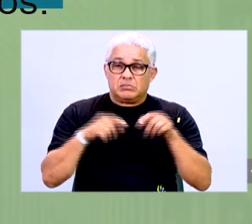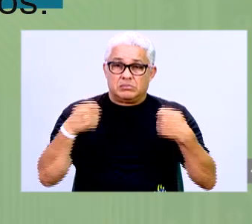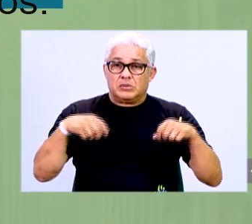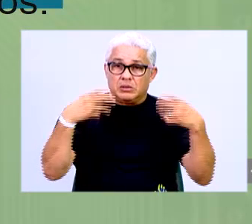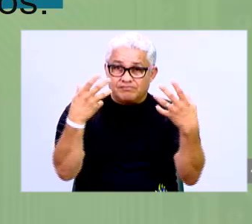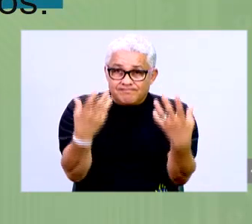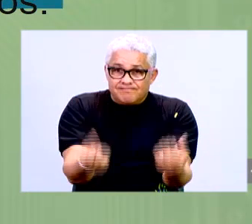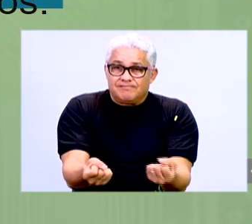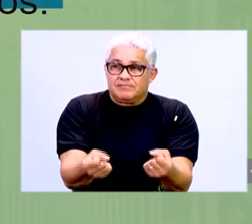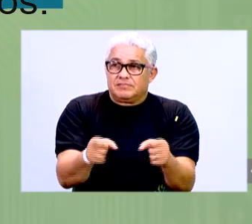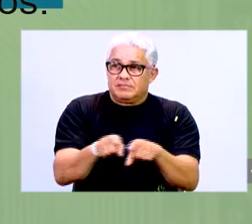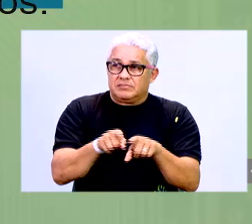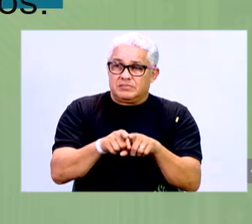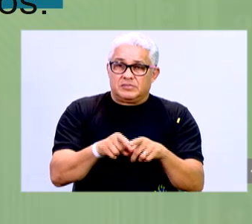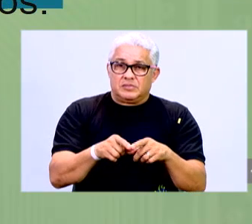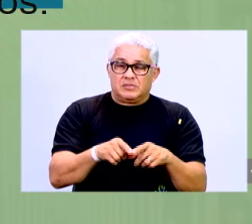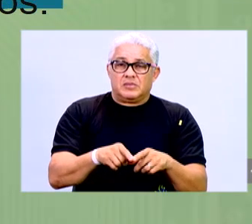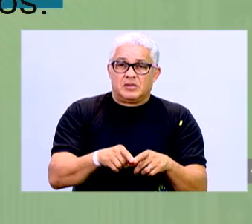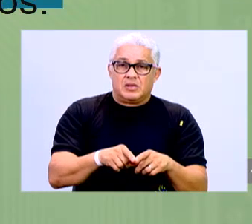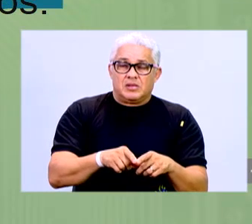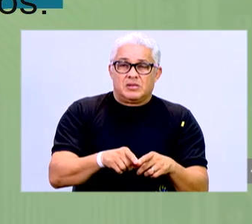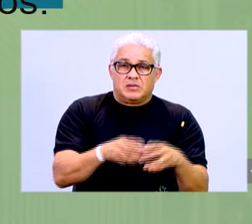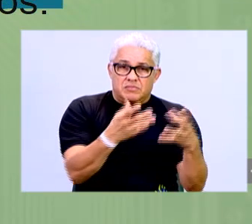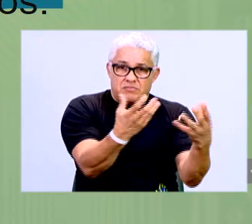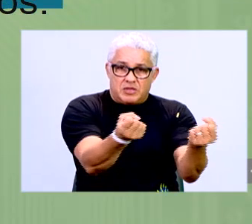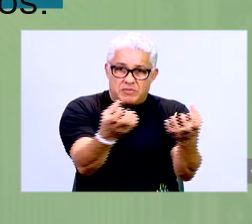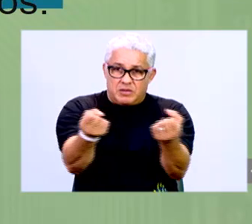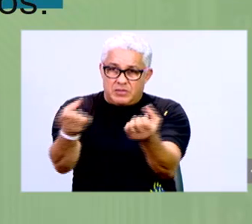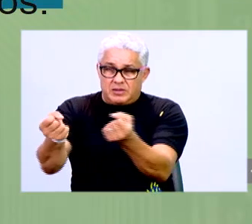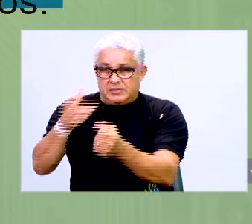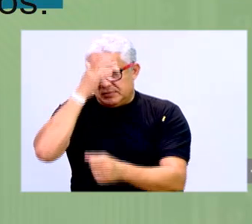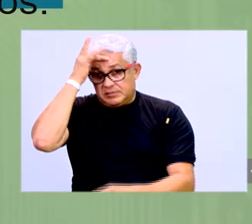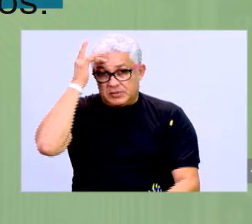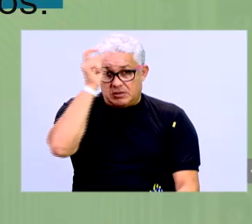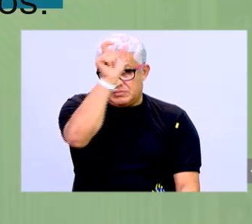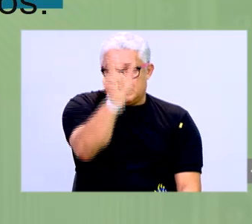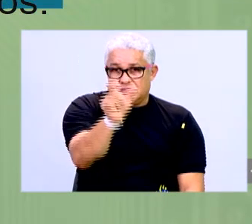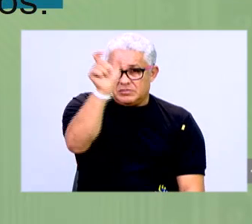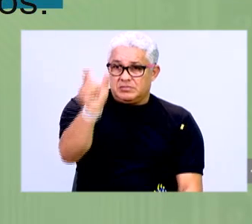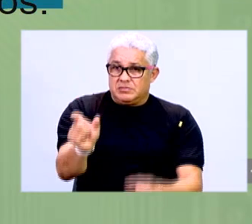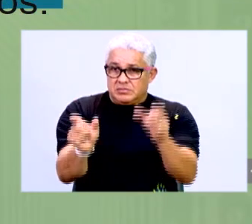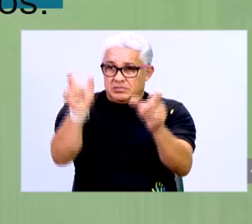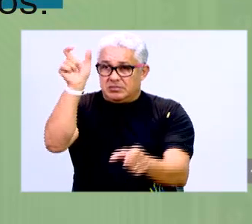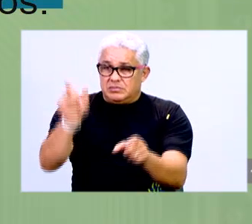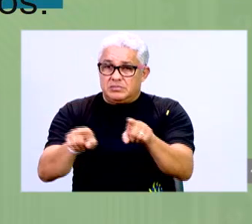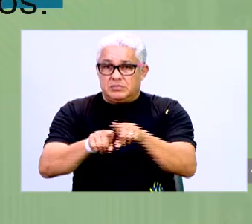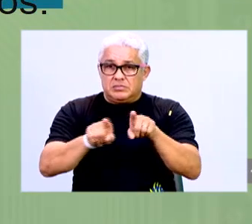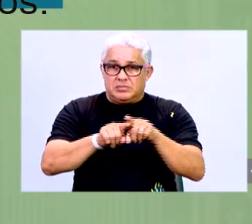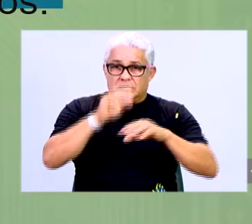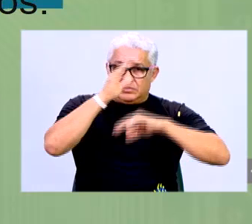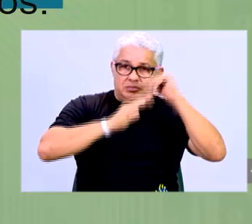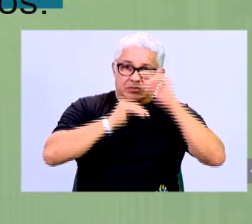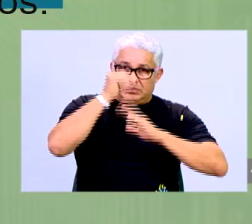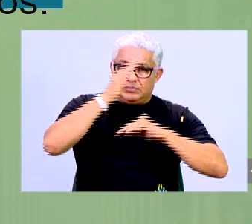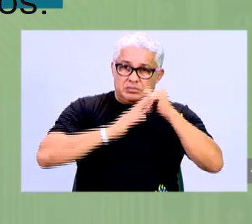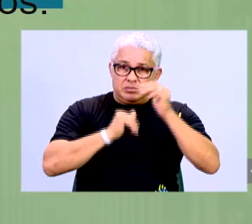requisito deve ser aprovado pelos usuários e desenvolvedores.